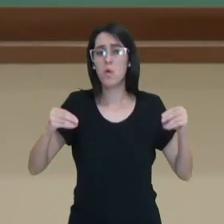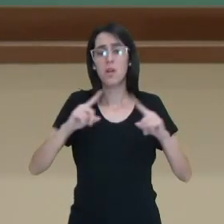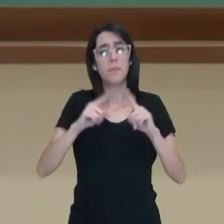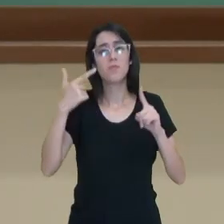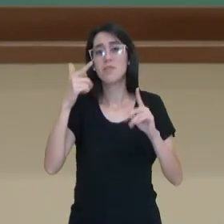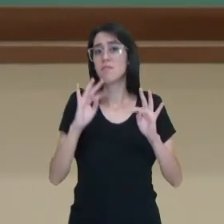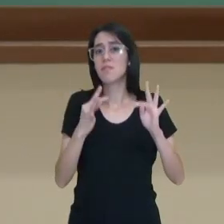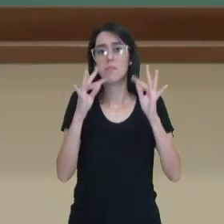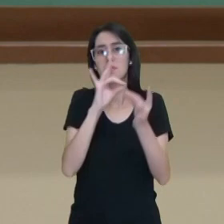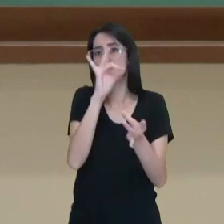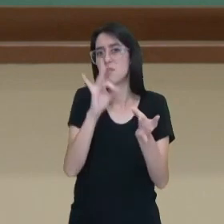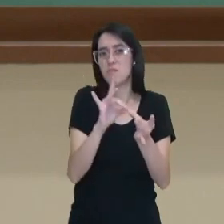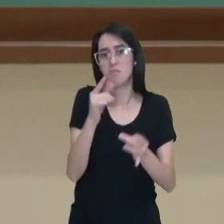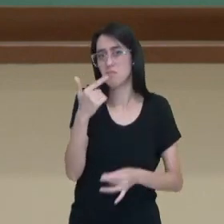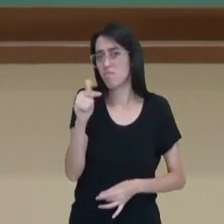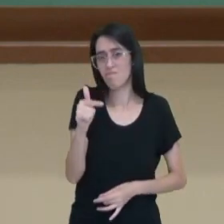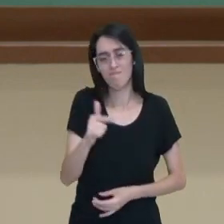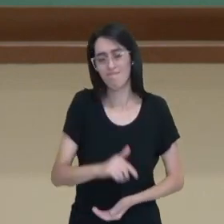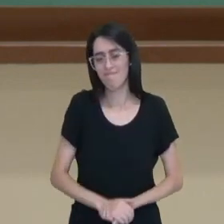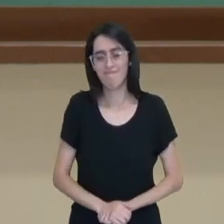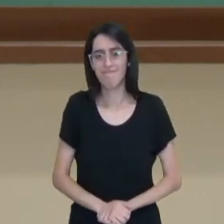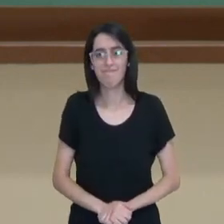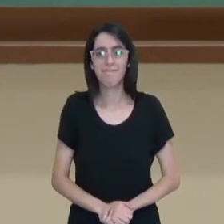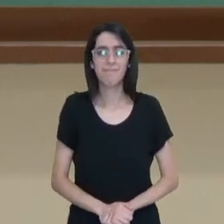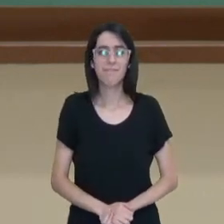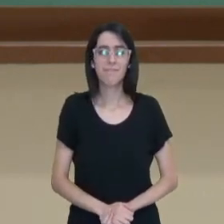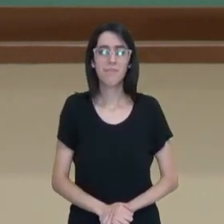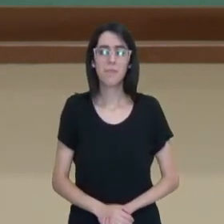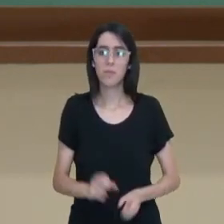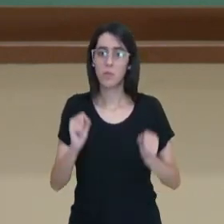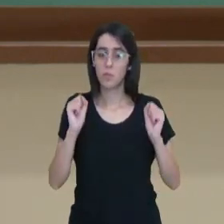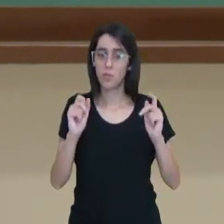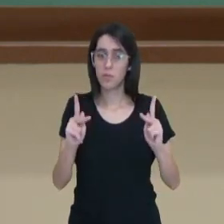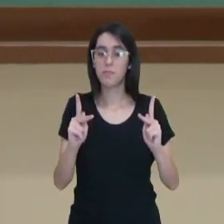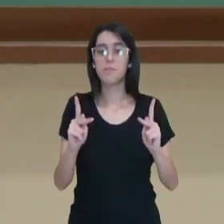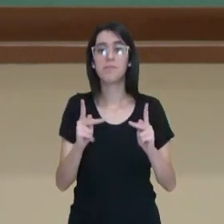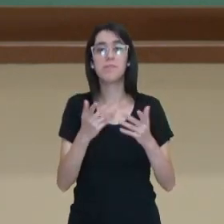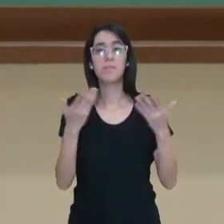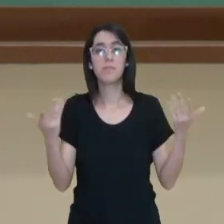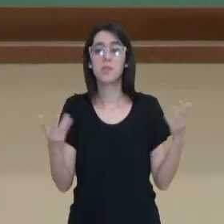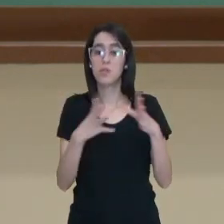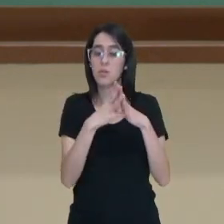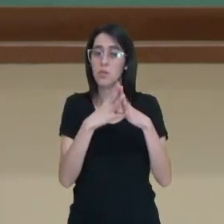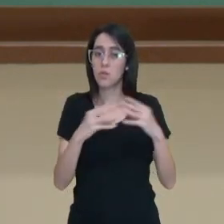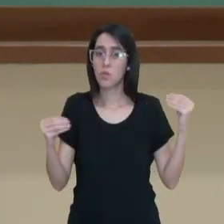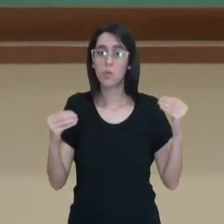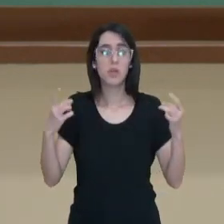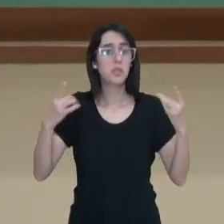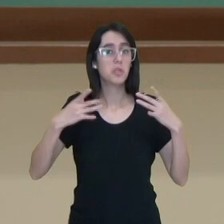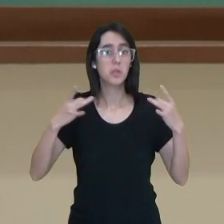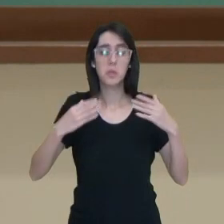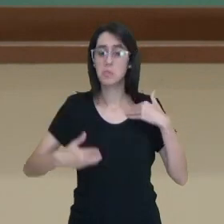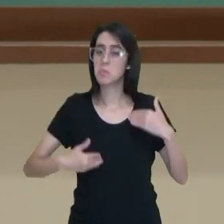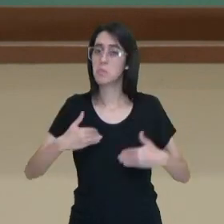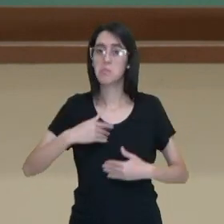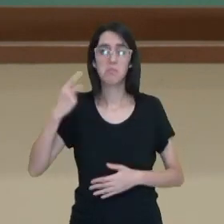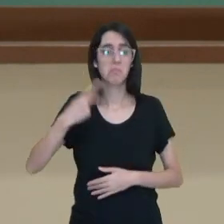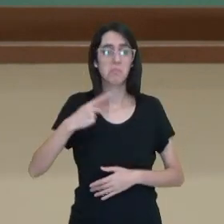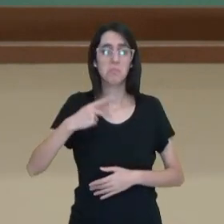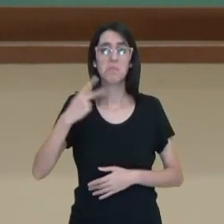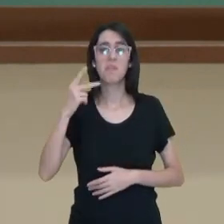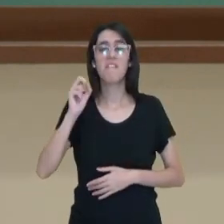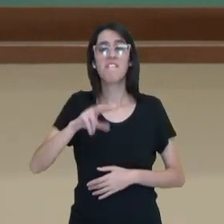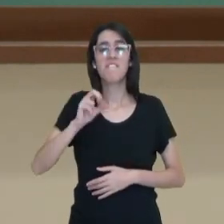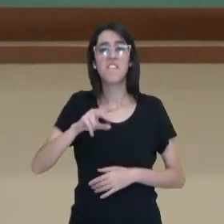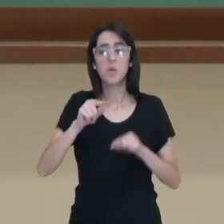tratamento específico de cura para este vírus, certo? Então a cura geralmente vem espontaneamente ao encerrar o ciclo dos